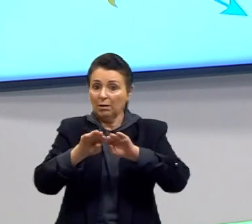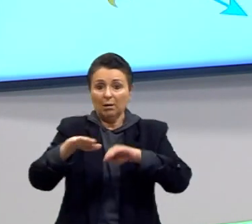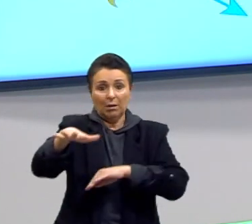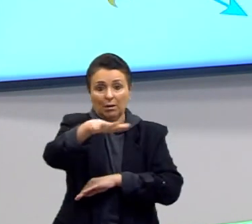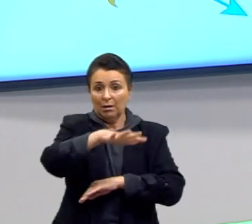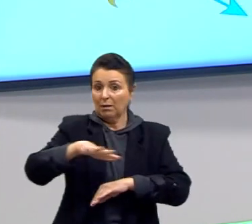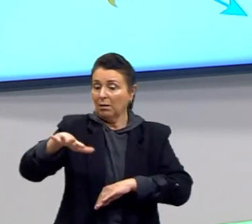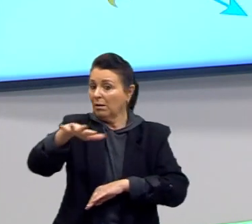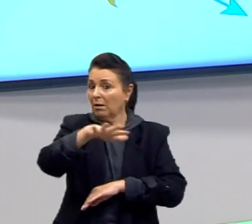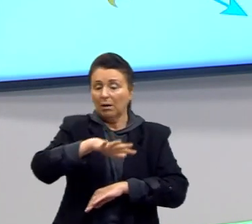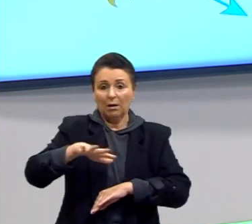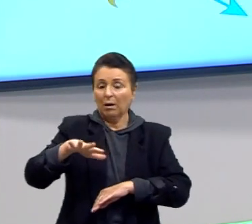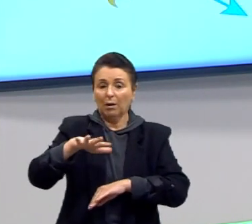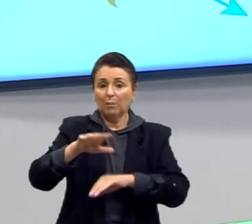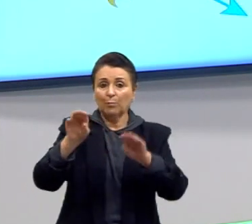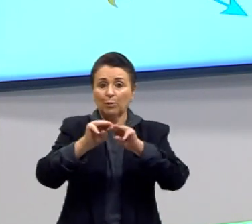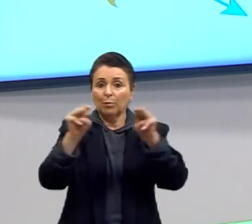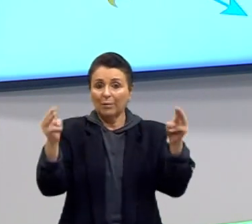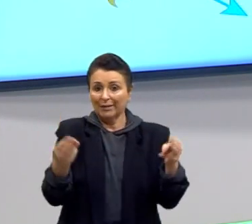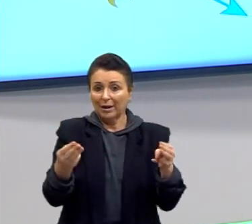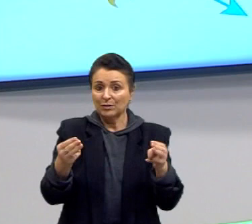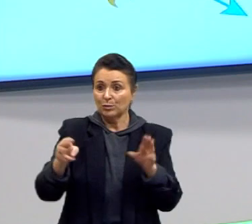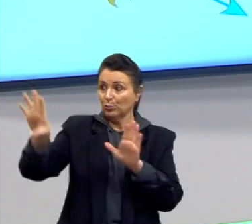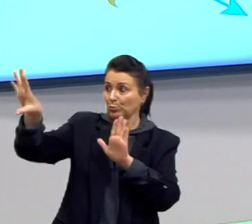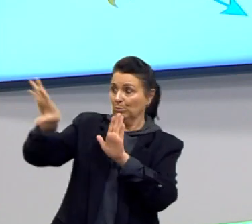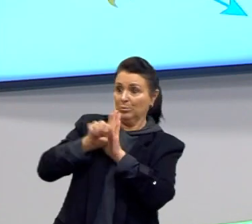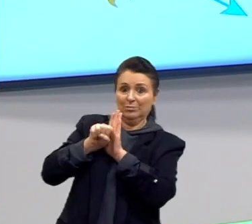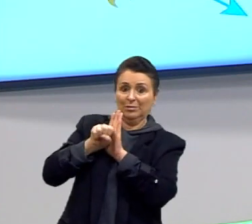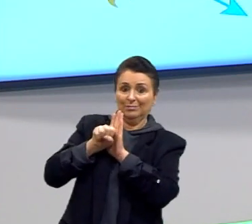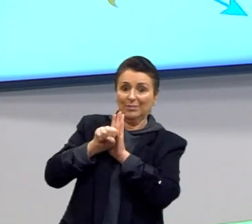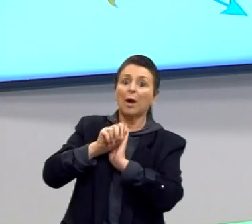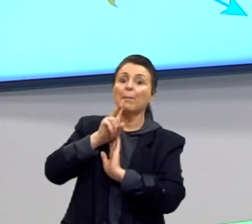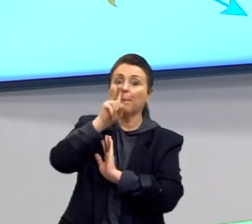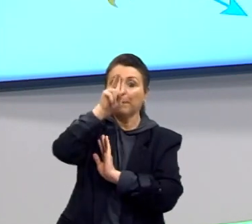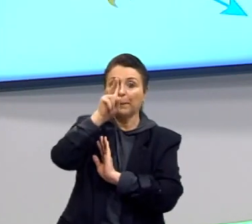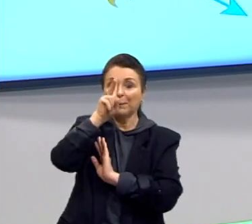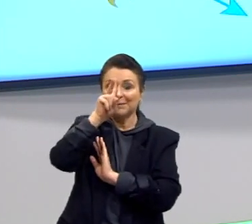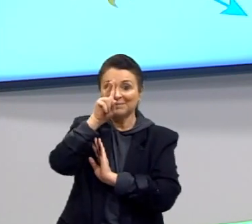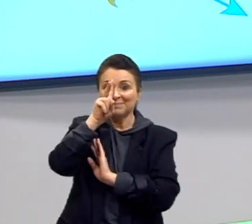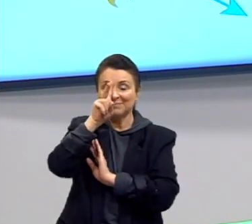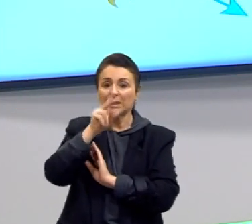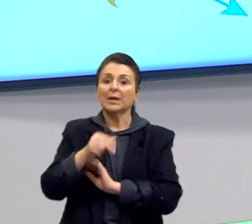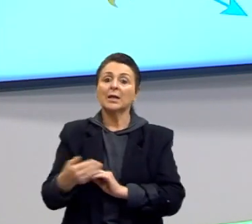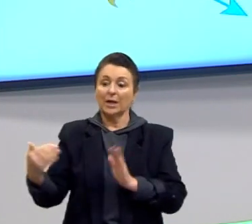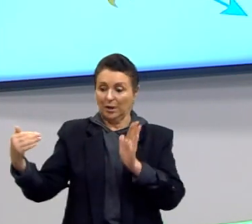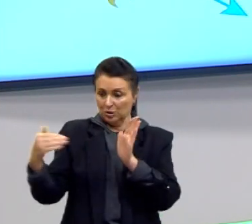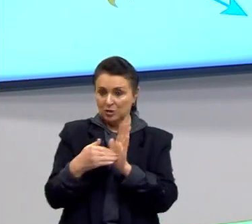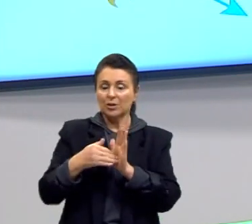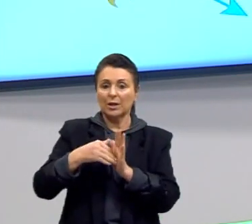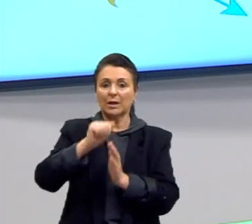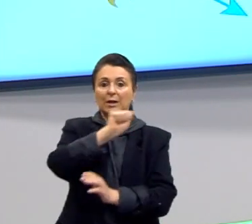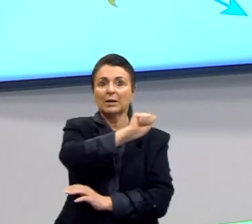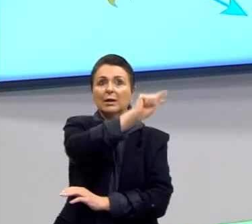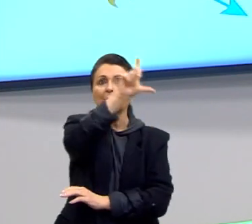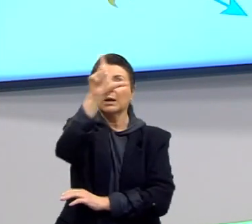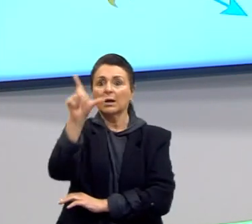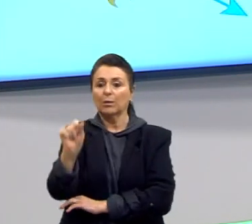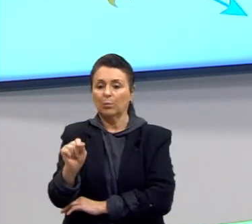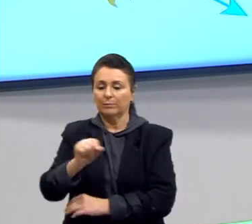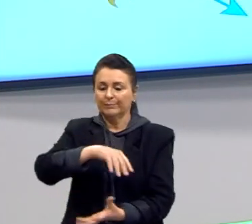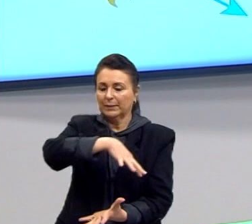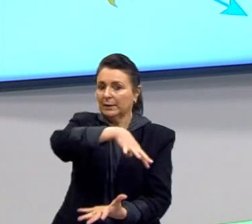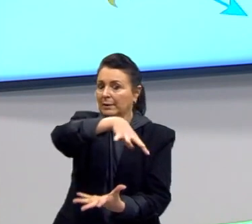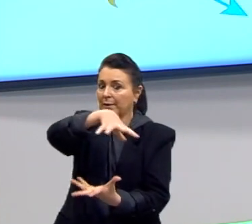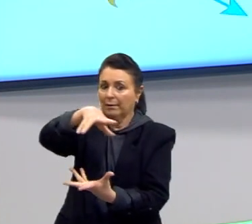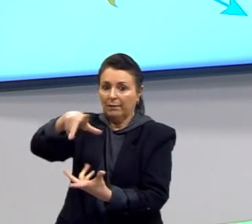da lua geralmente vai né se atraído então pelo pela gravidade e chegar até a lua na Terra isso é